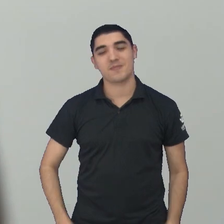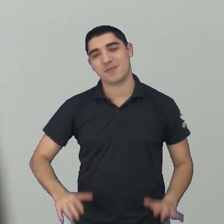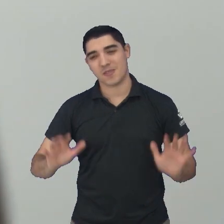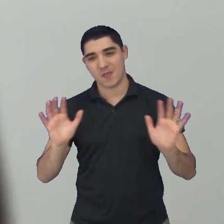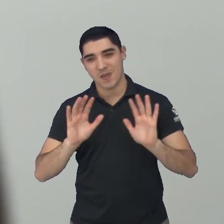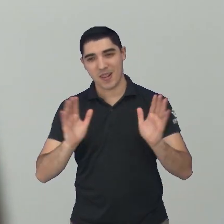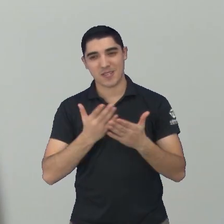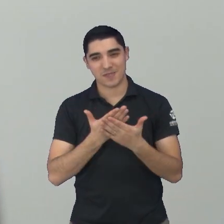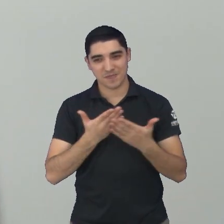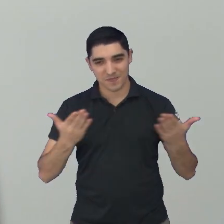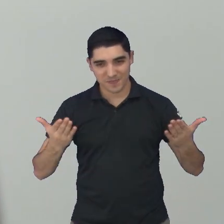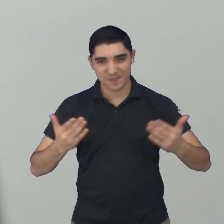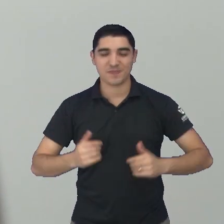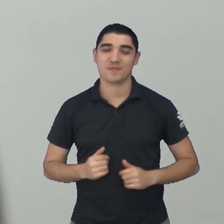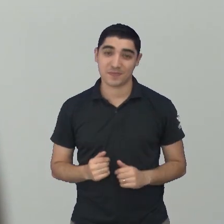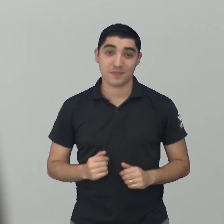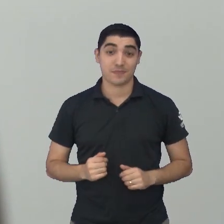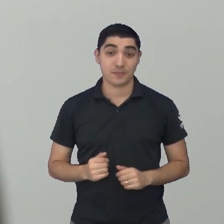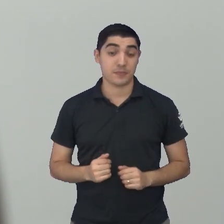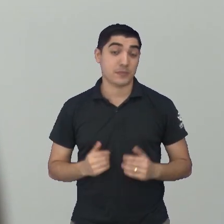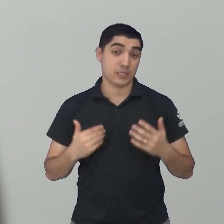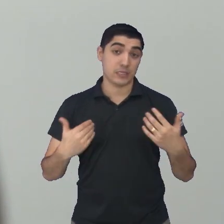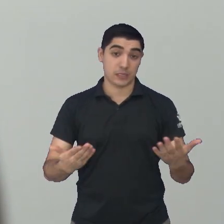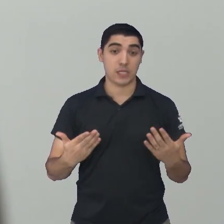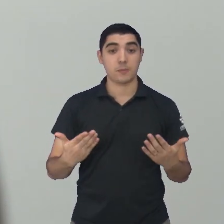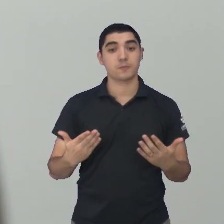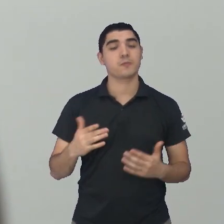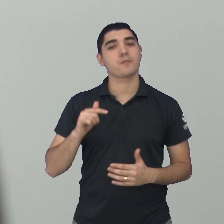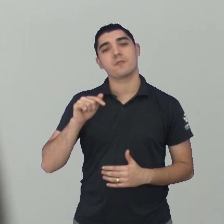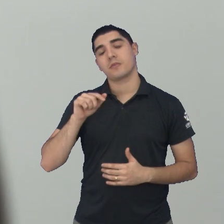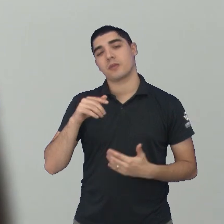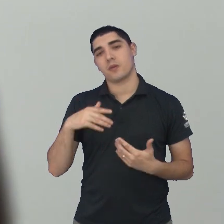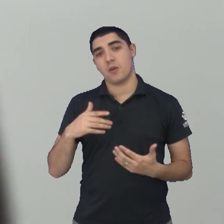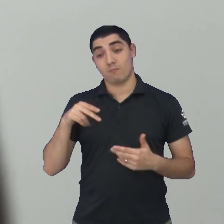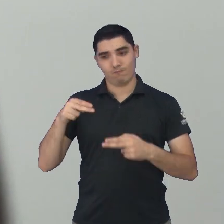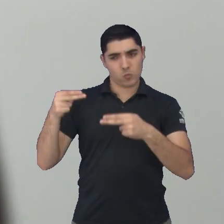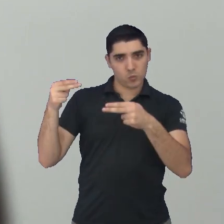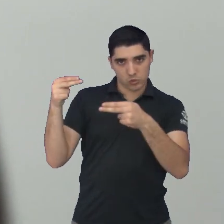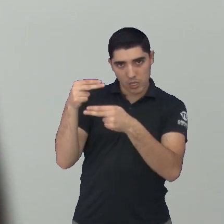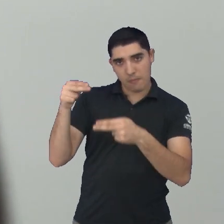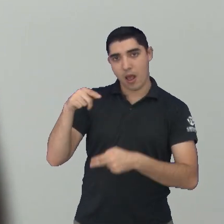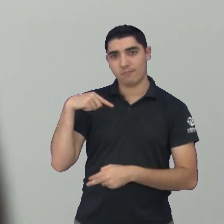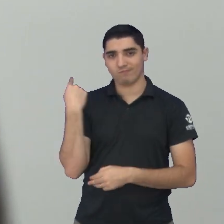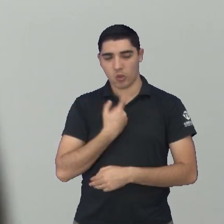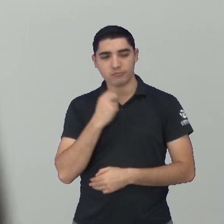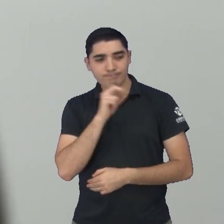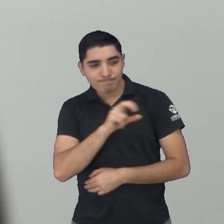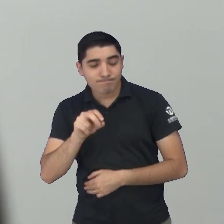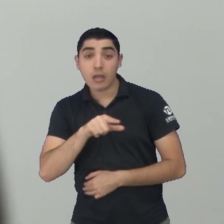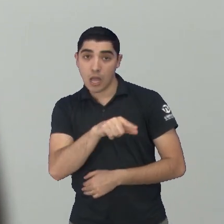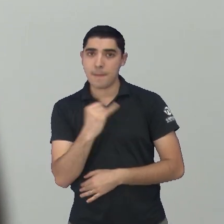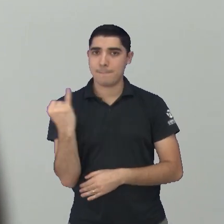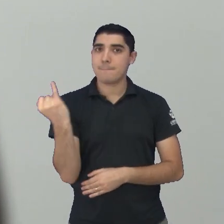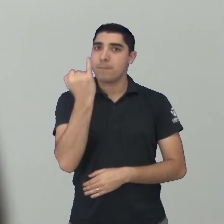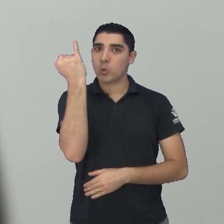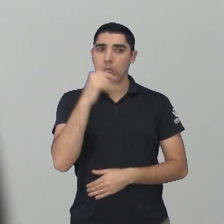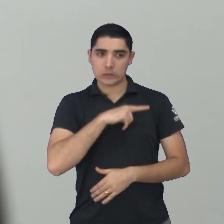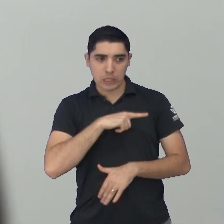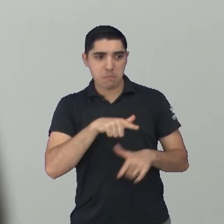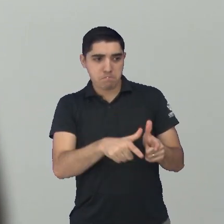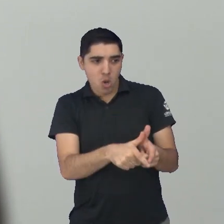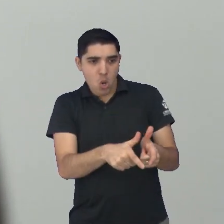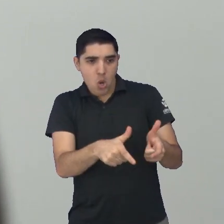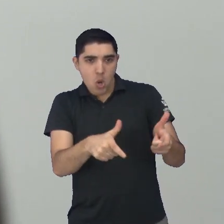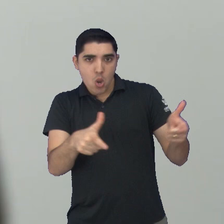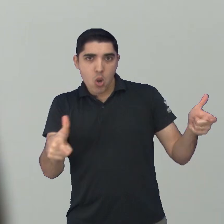Olá, pessoal. A gente tem um mercado muito importante, né, um mercado que está em pleno